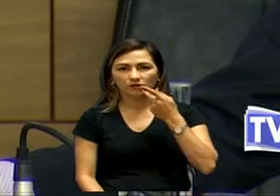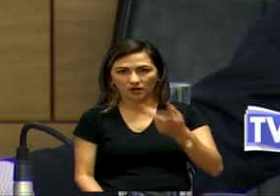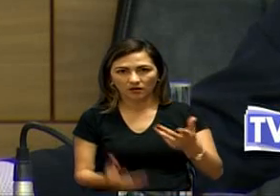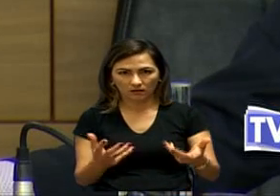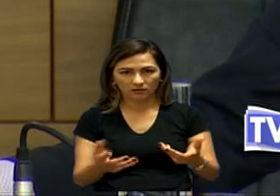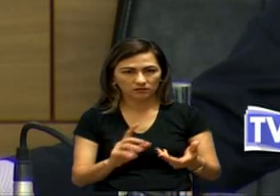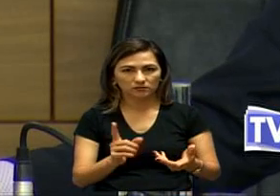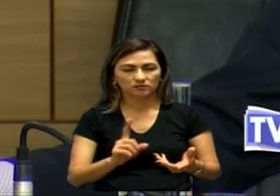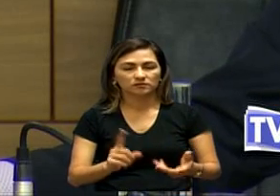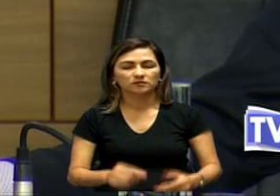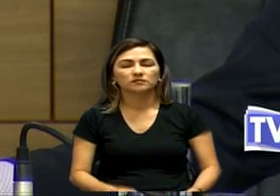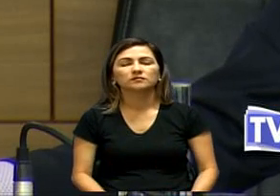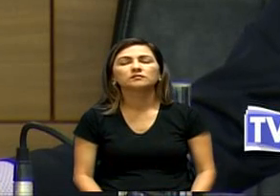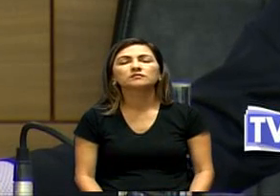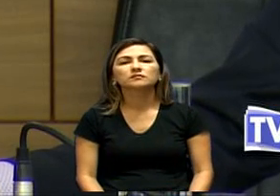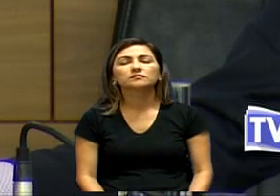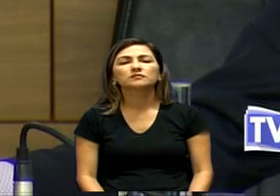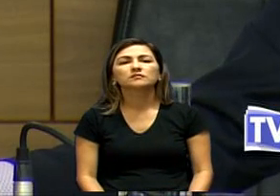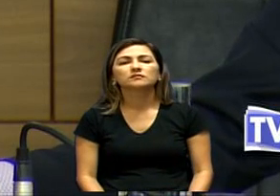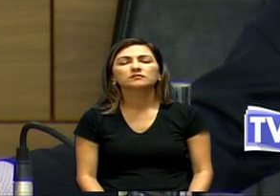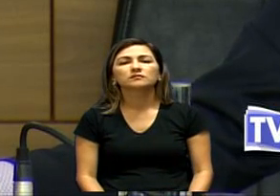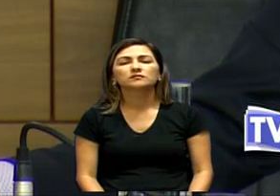pediu? Então vai.